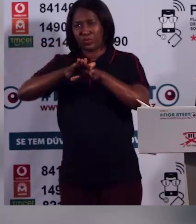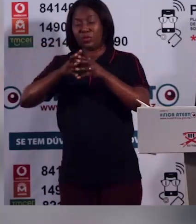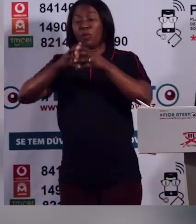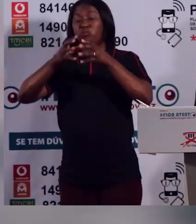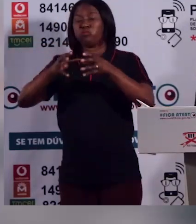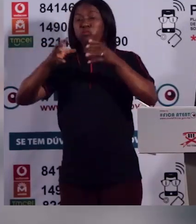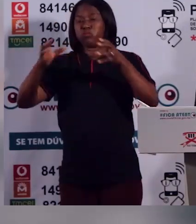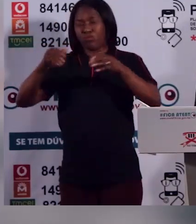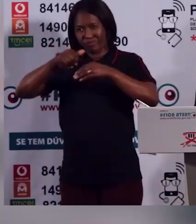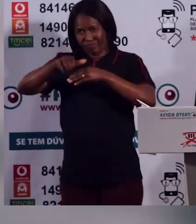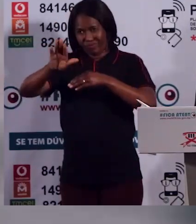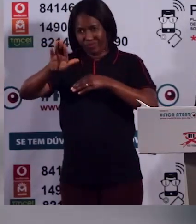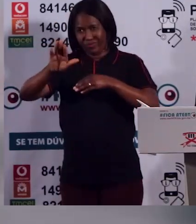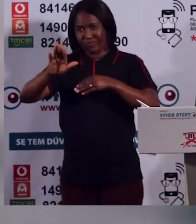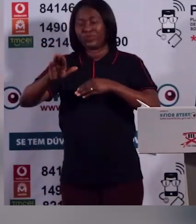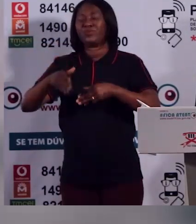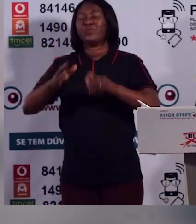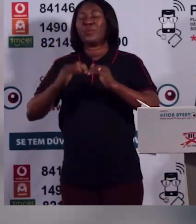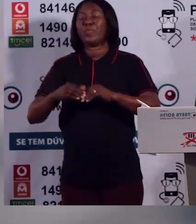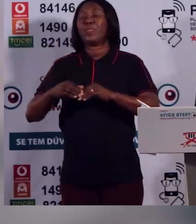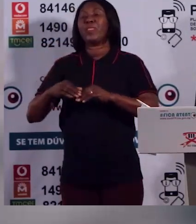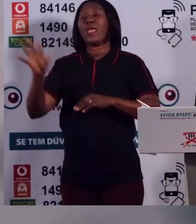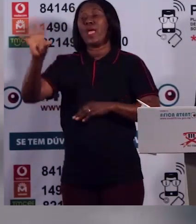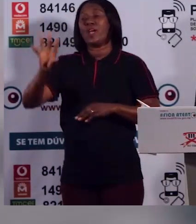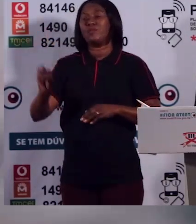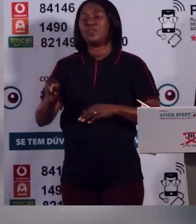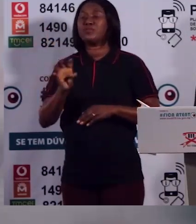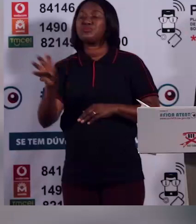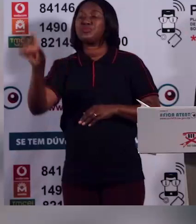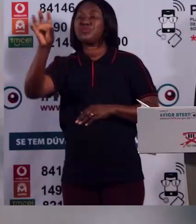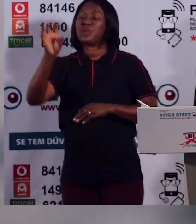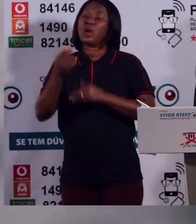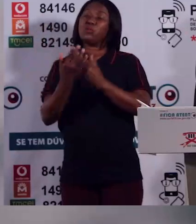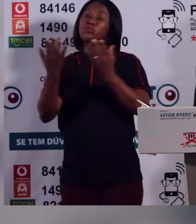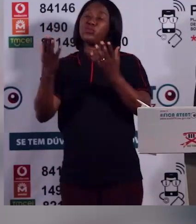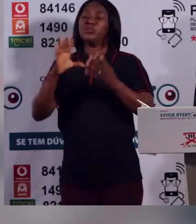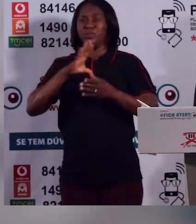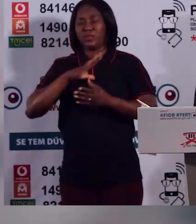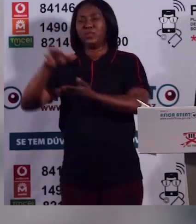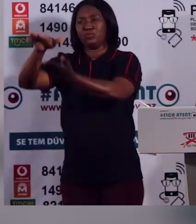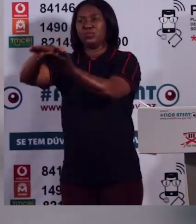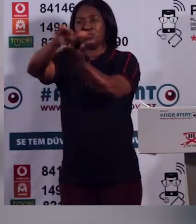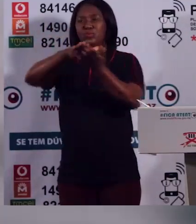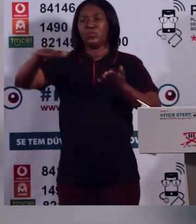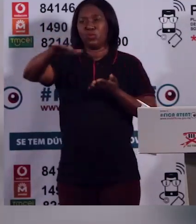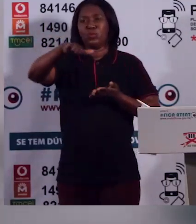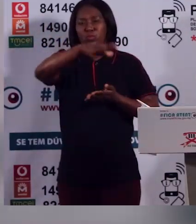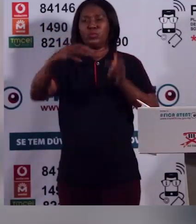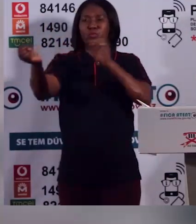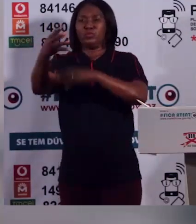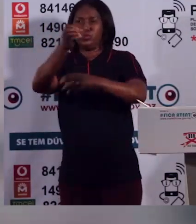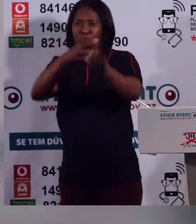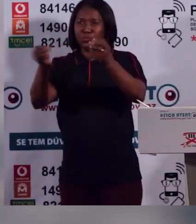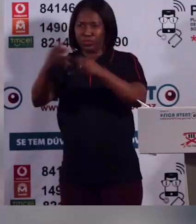crescer. A maior parte dos países africanos já tem áreas com padrão de transmissão comunitária.